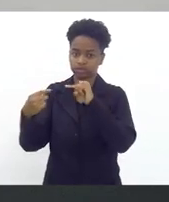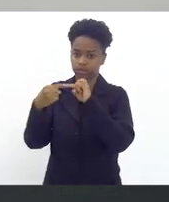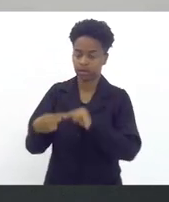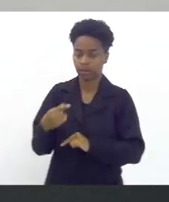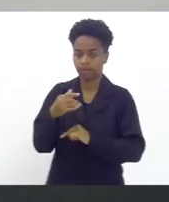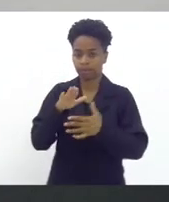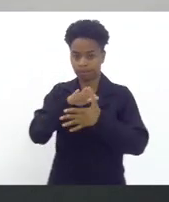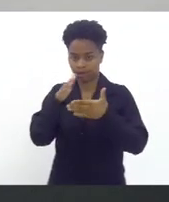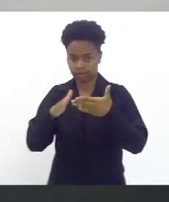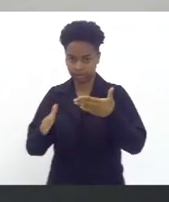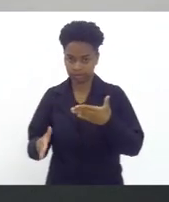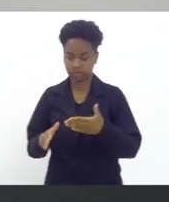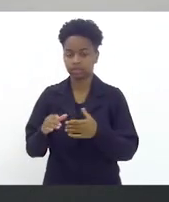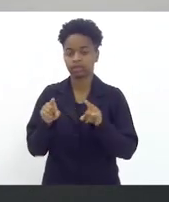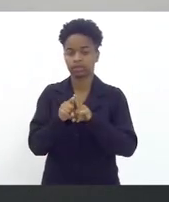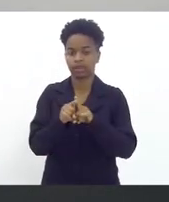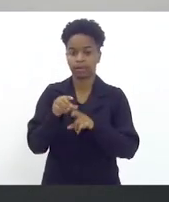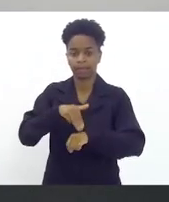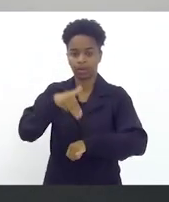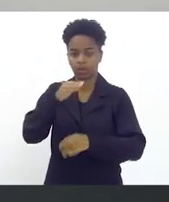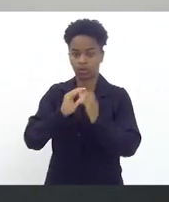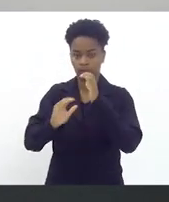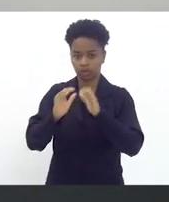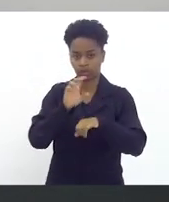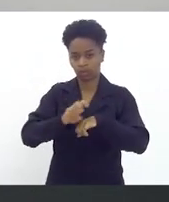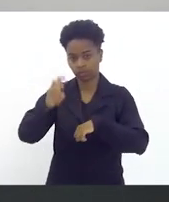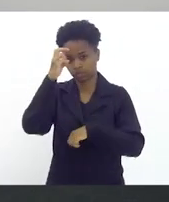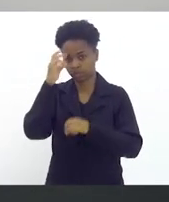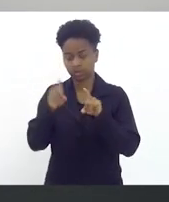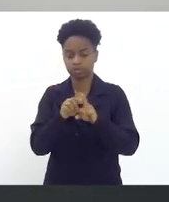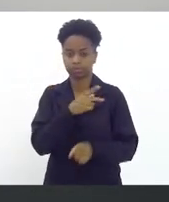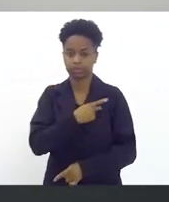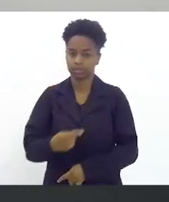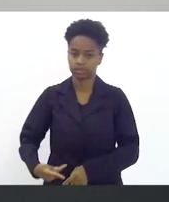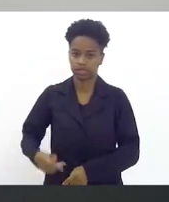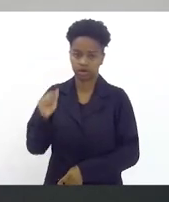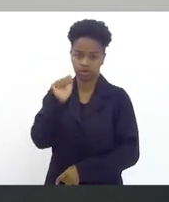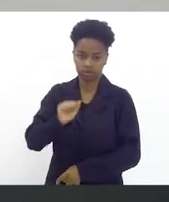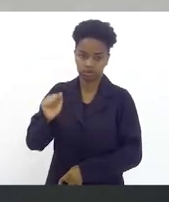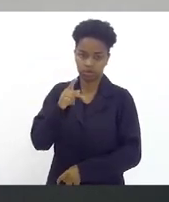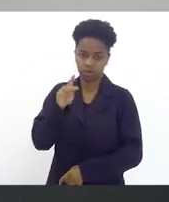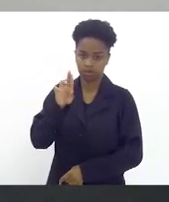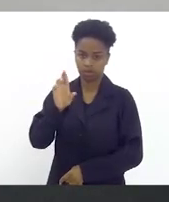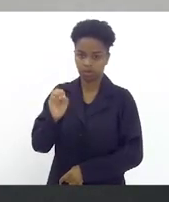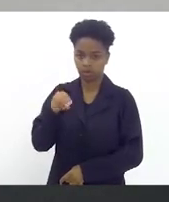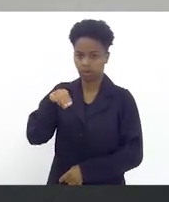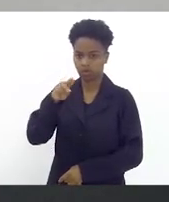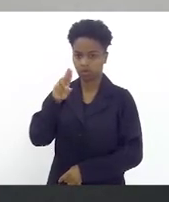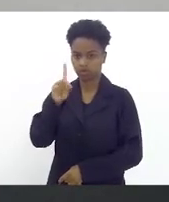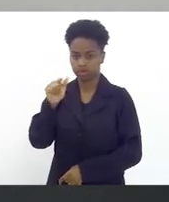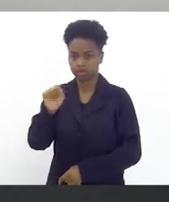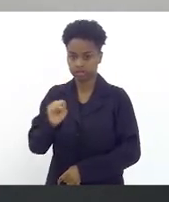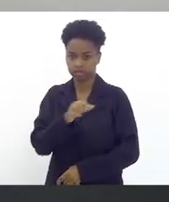muda tudo mestre em comunicação e cultura e presidente da associação pró mudas RJ